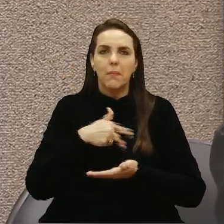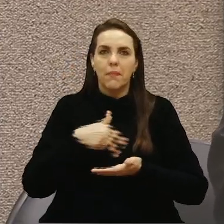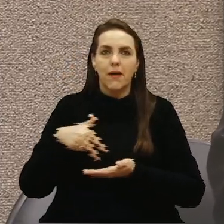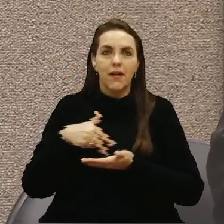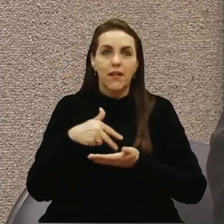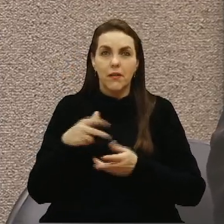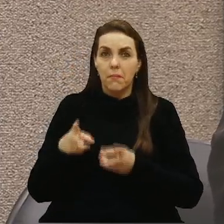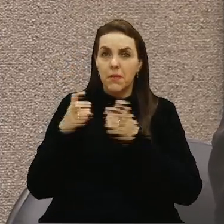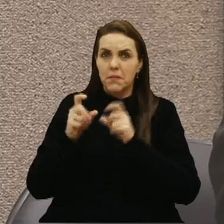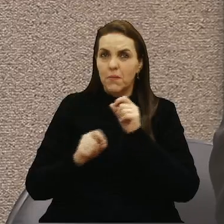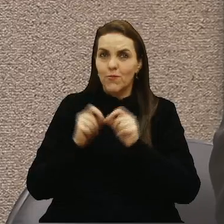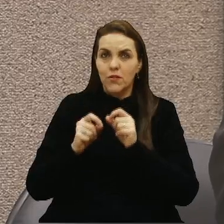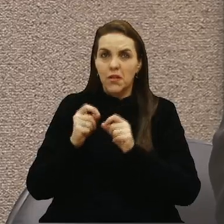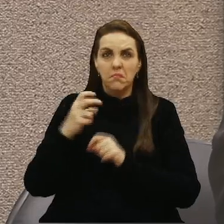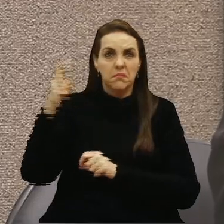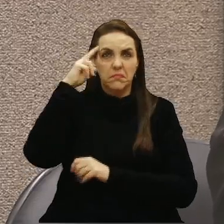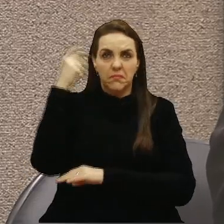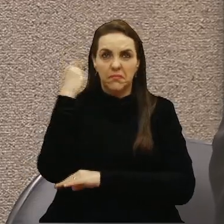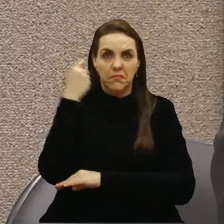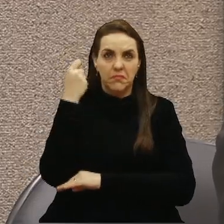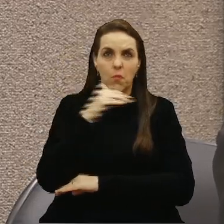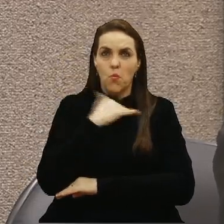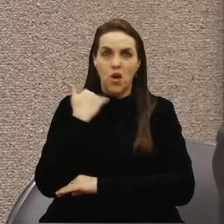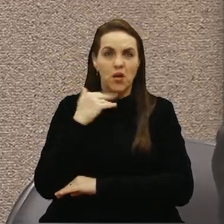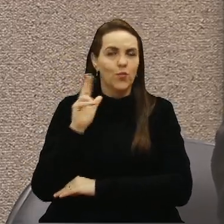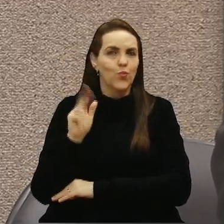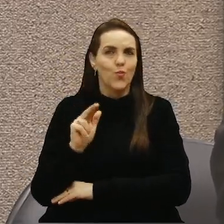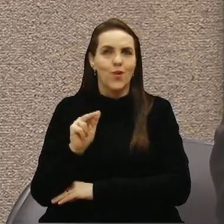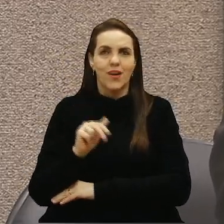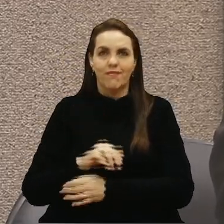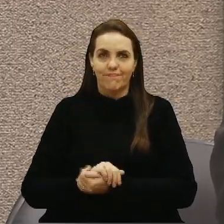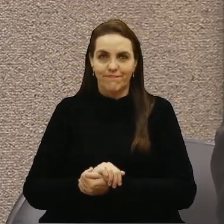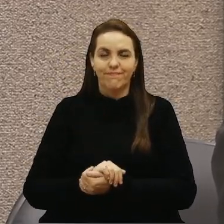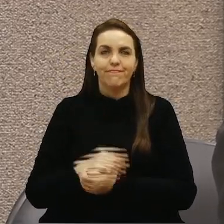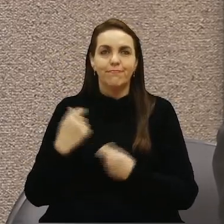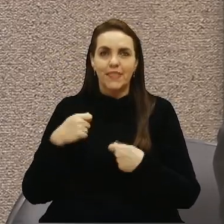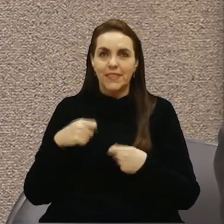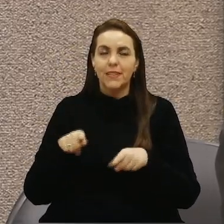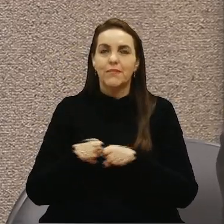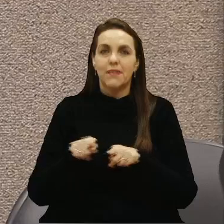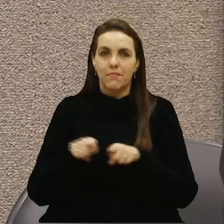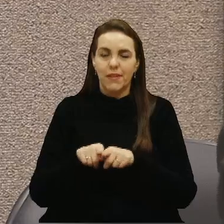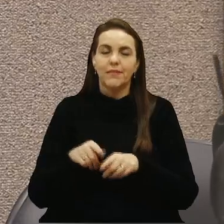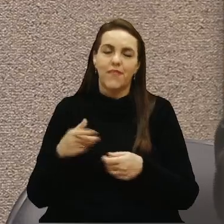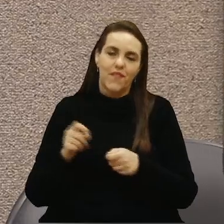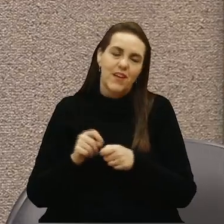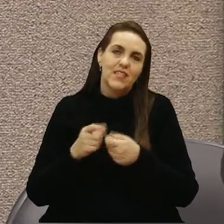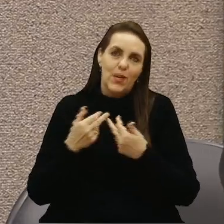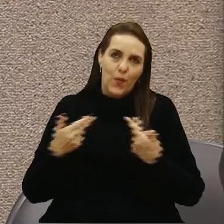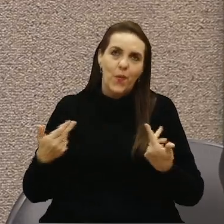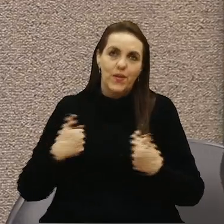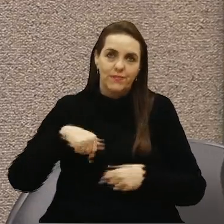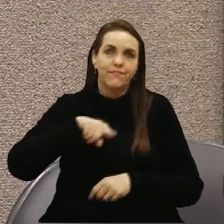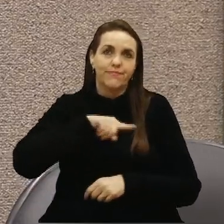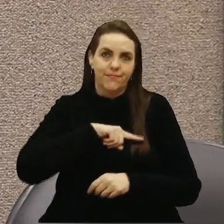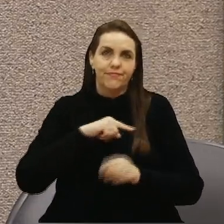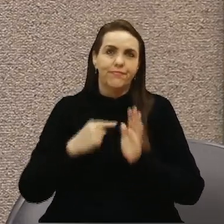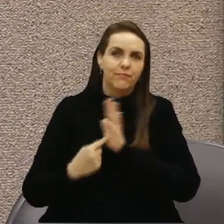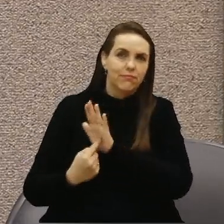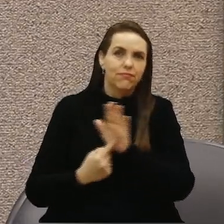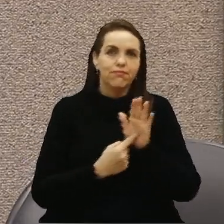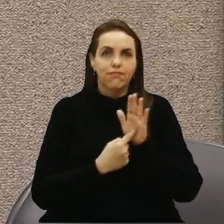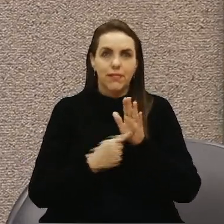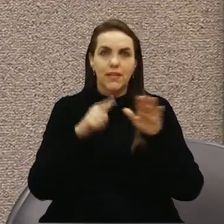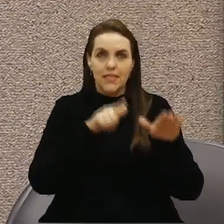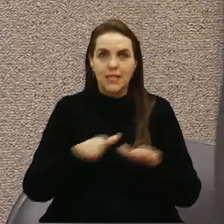morrer, né? Mas também precisamos fazer a nossa parte. Então, tá aí chegando a Semana Farroupilha, os pavilhões,